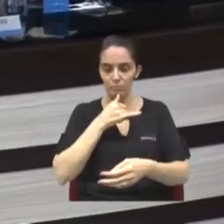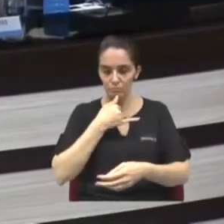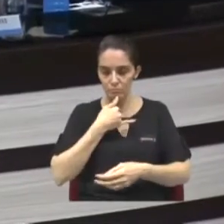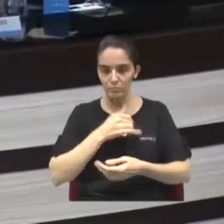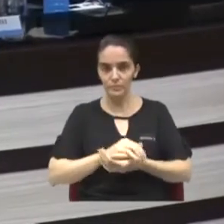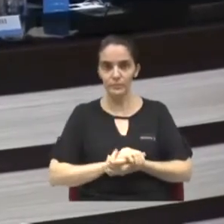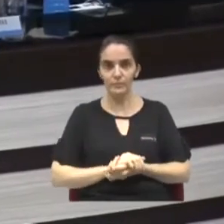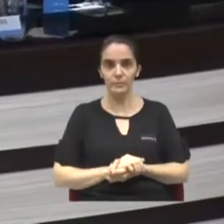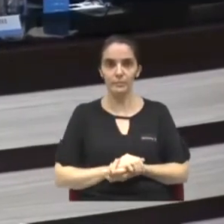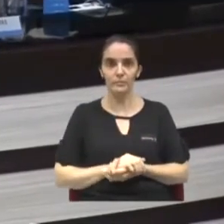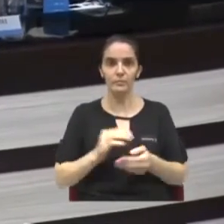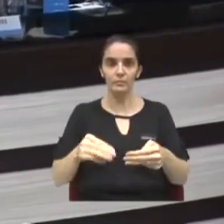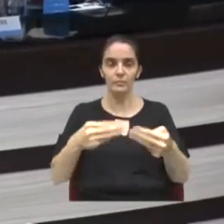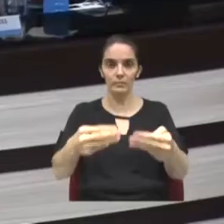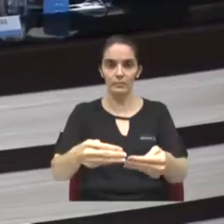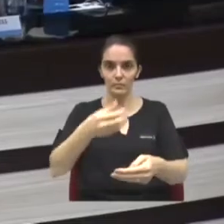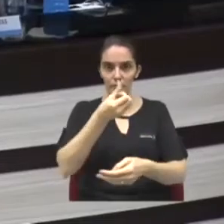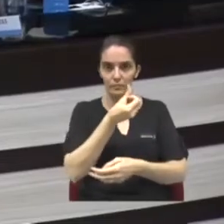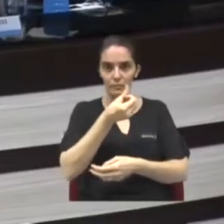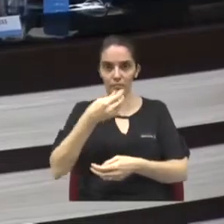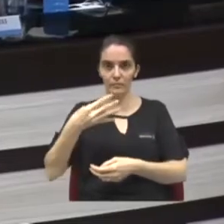primeiro. Moção